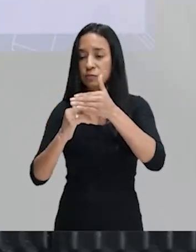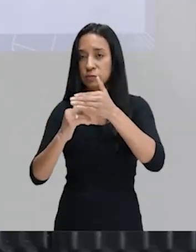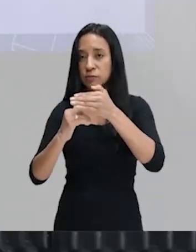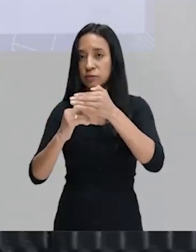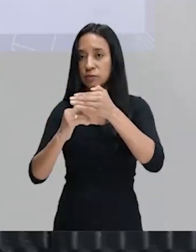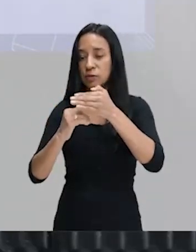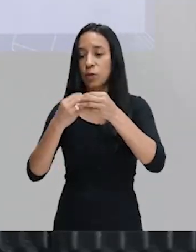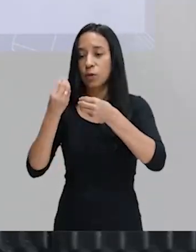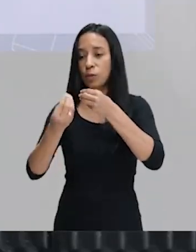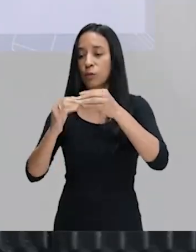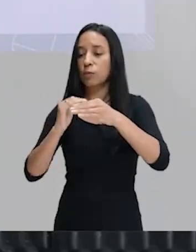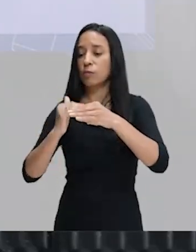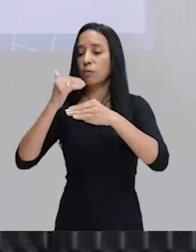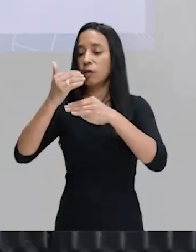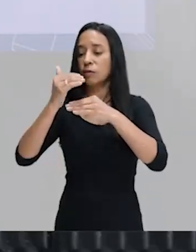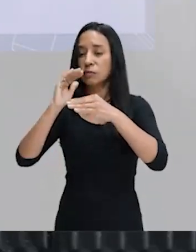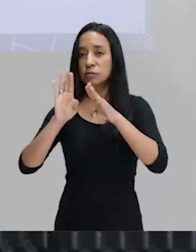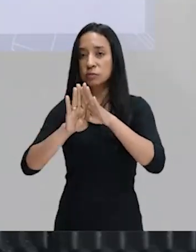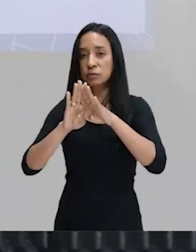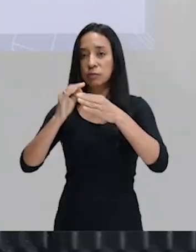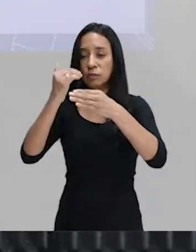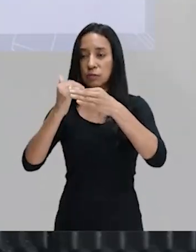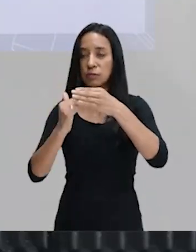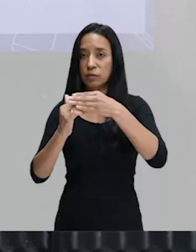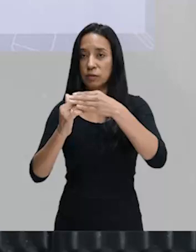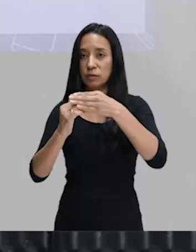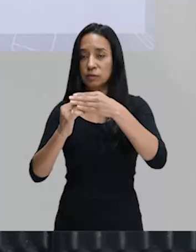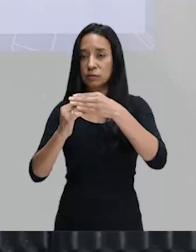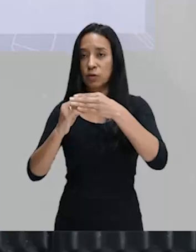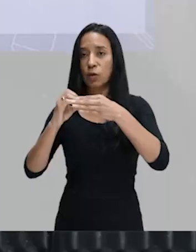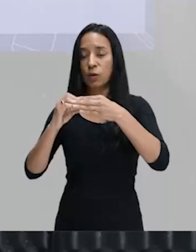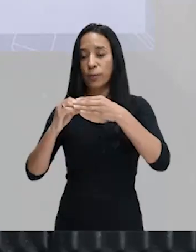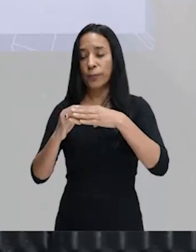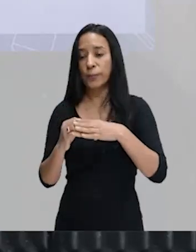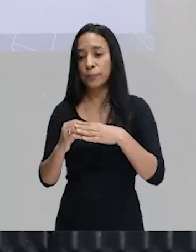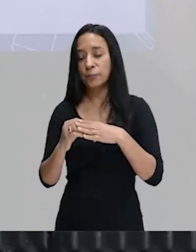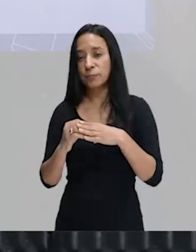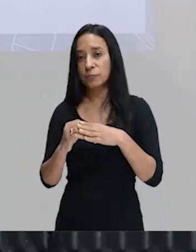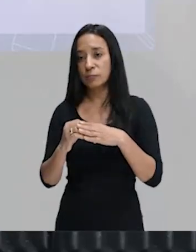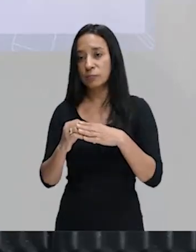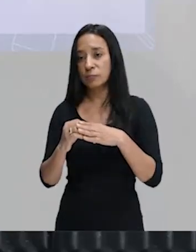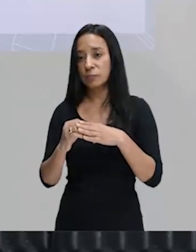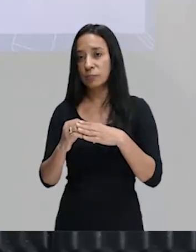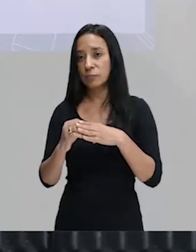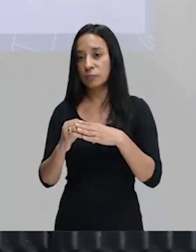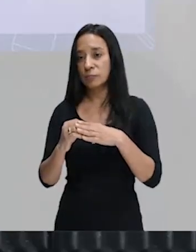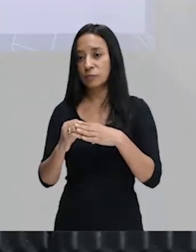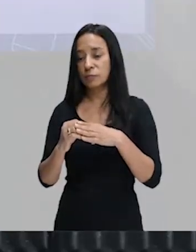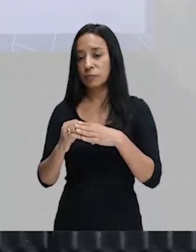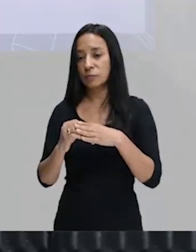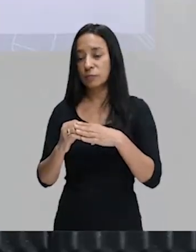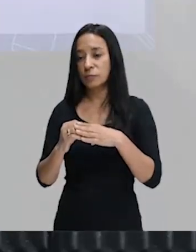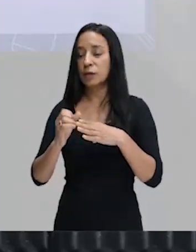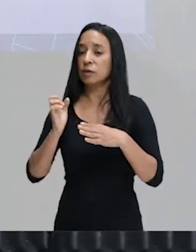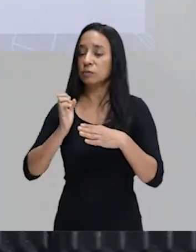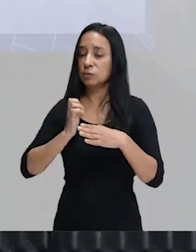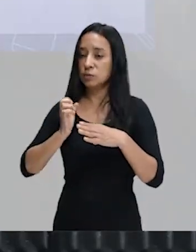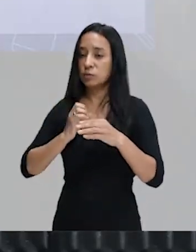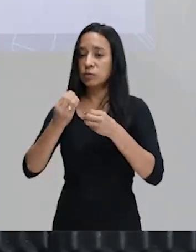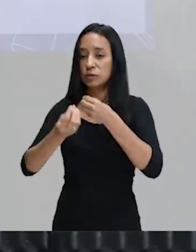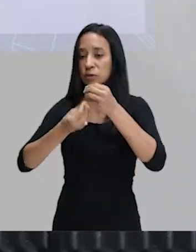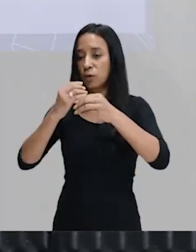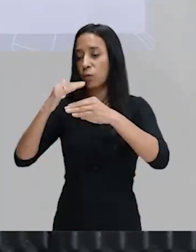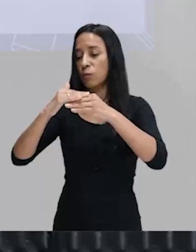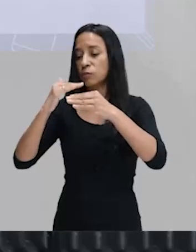certo? Como o alto clero e o baixo clero, ou suzeranos e vassalos, quando se trata da nobreza como estamento ou